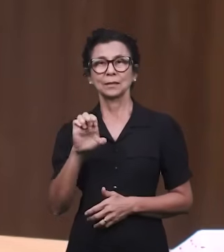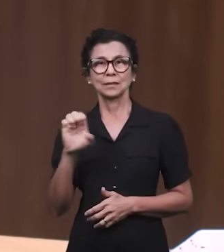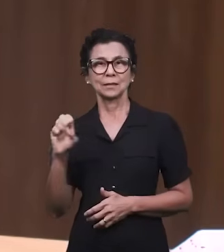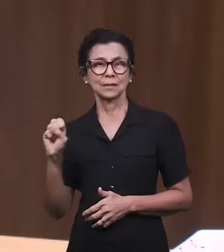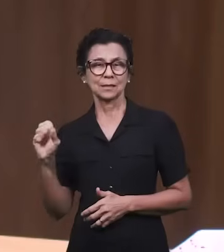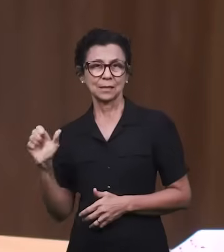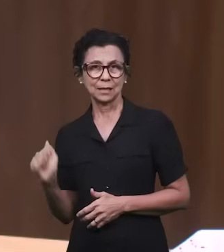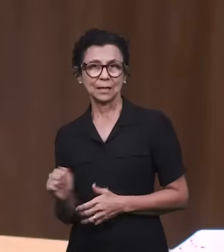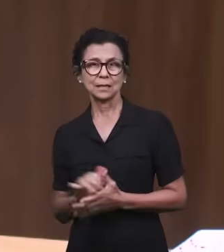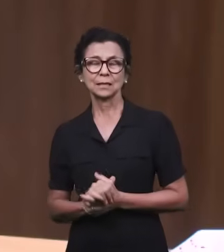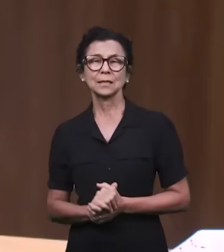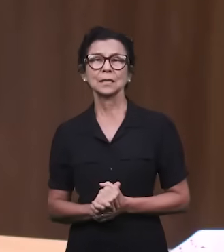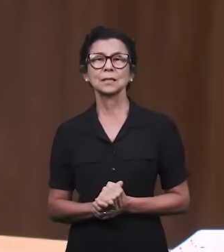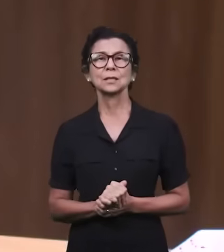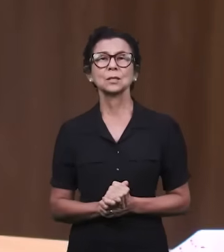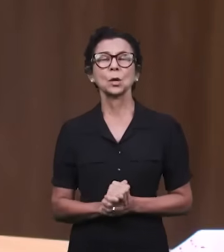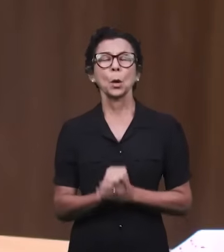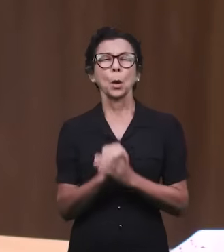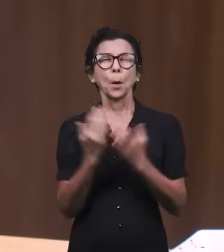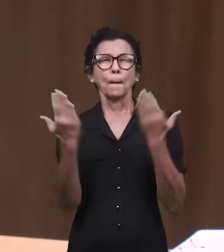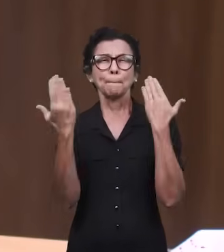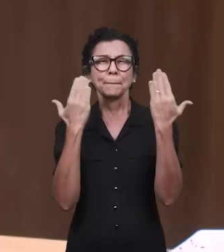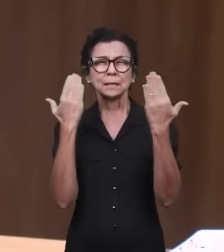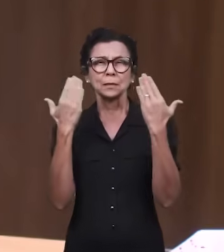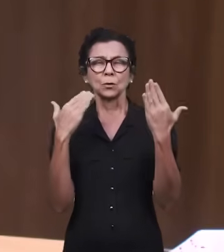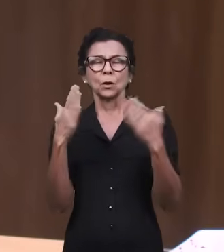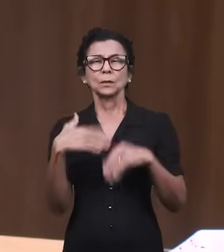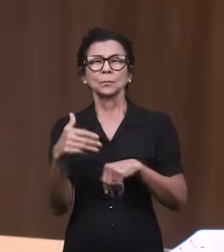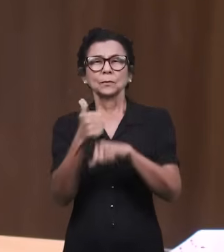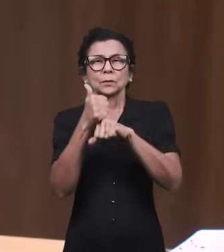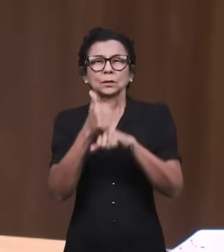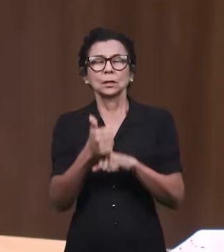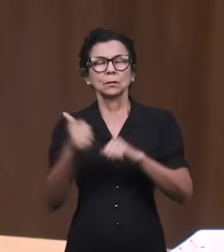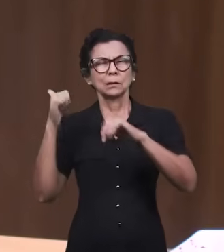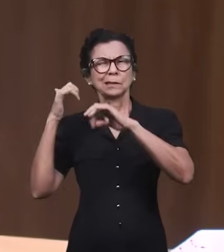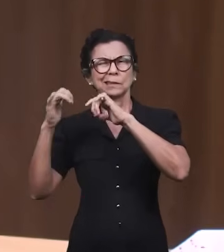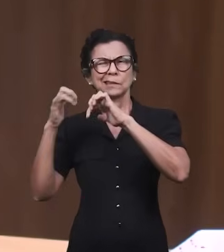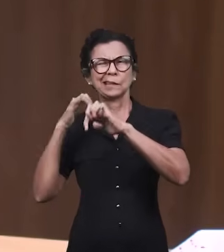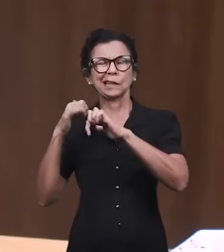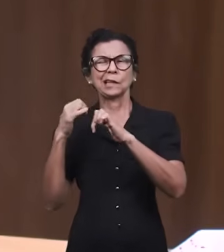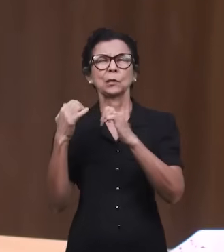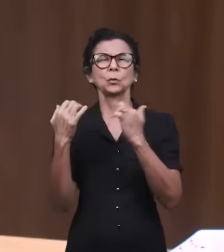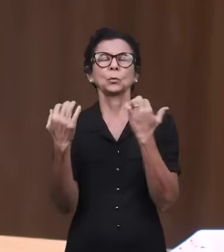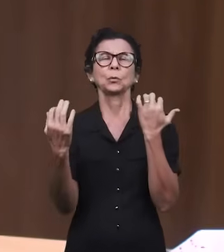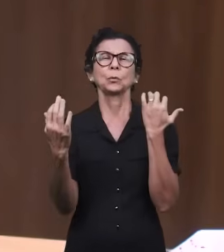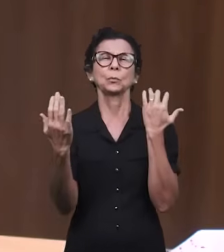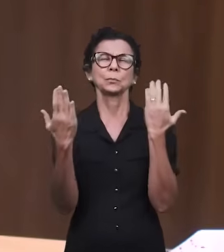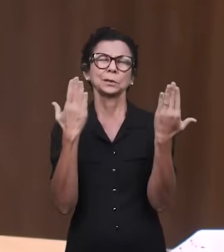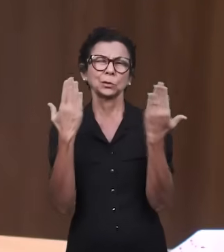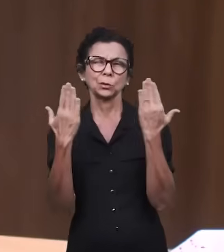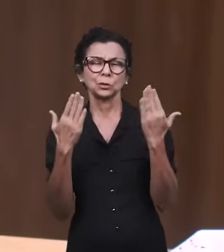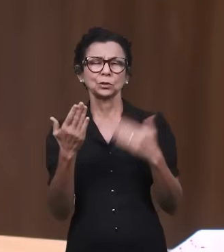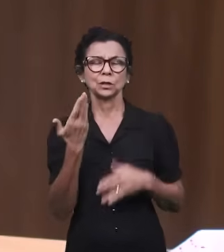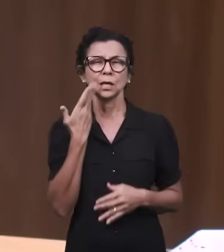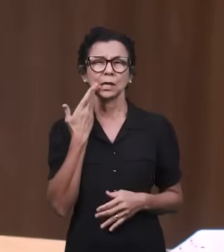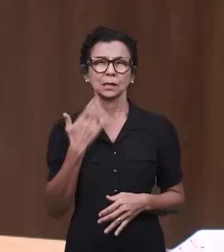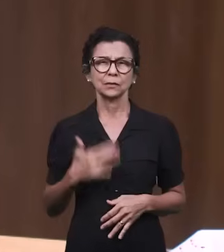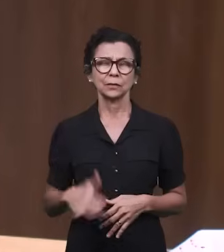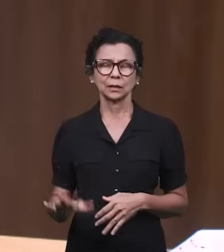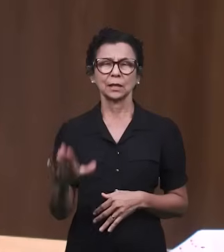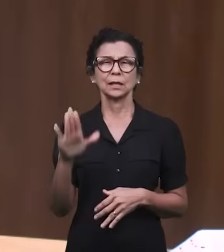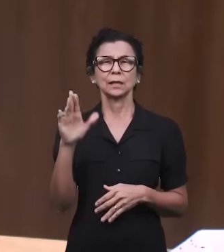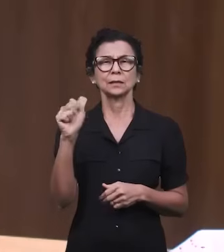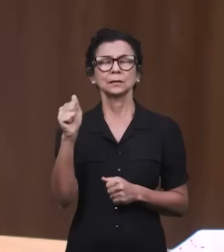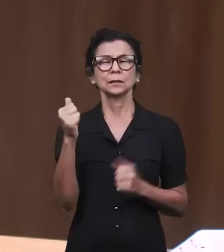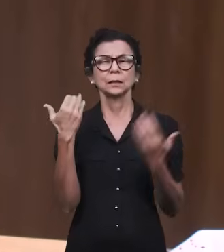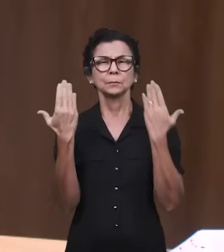com especialização em neuropsicologia, pós-graduada em psicologia da infância, psicologia clínica, psicologia